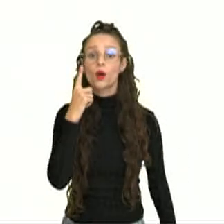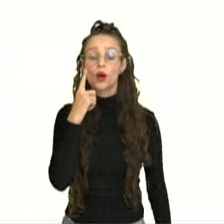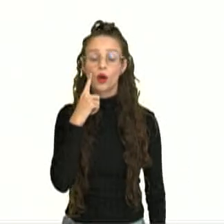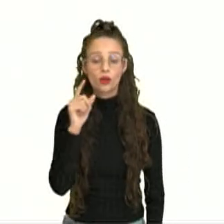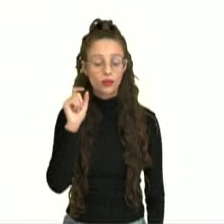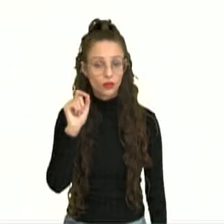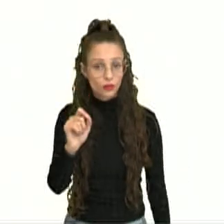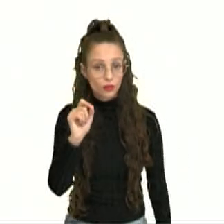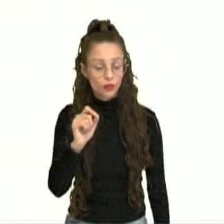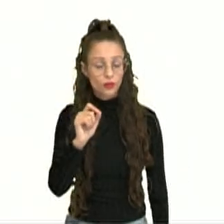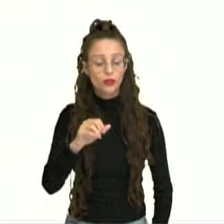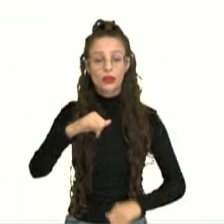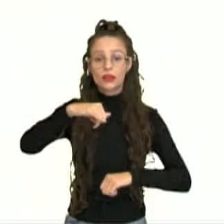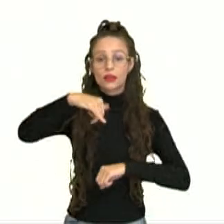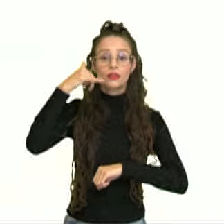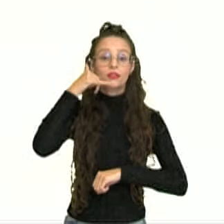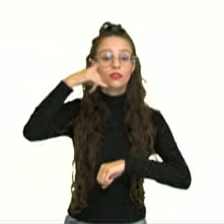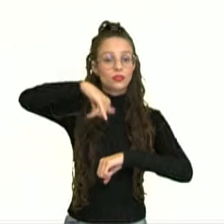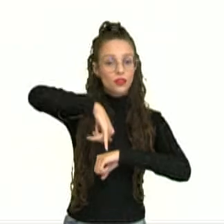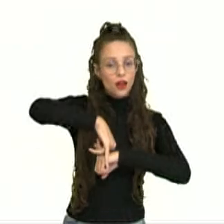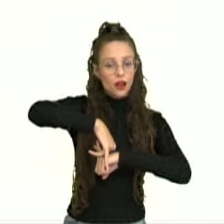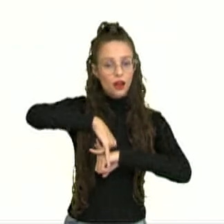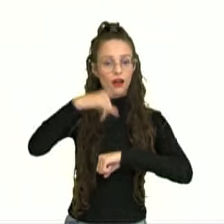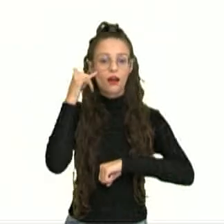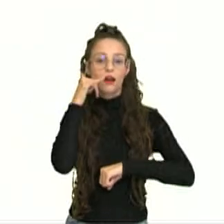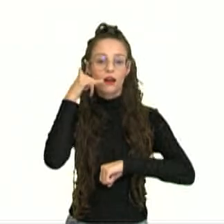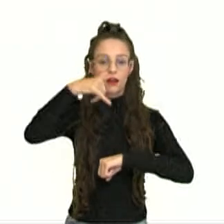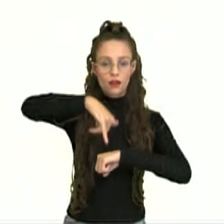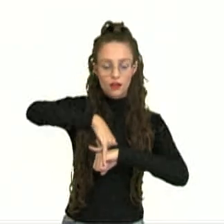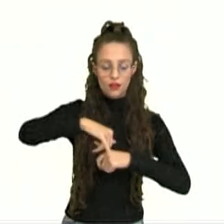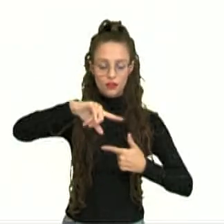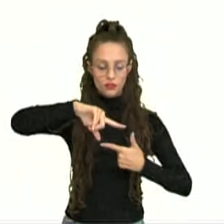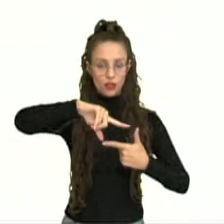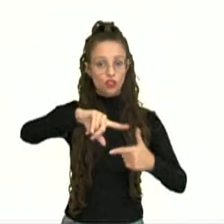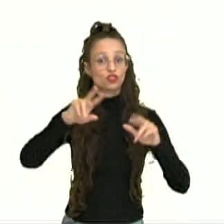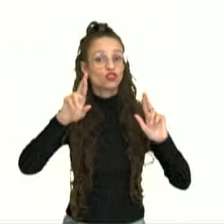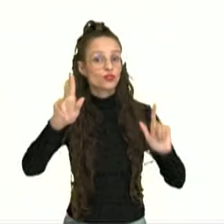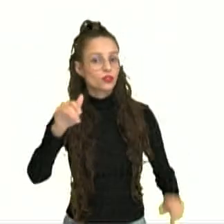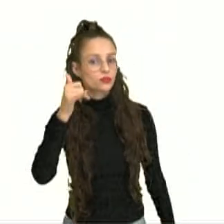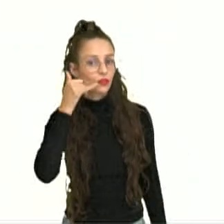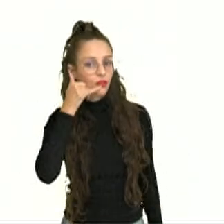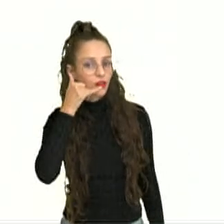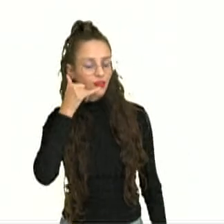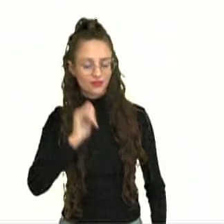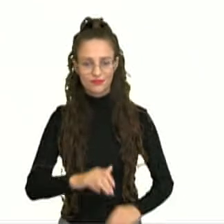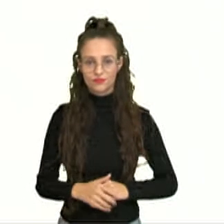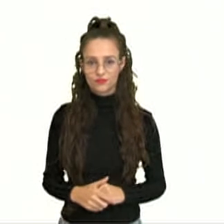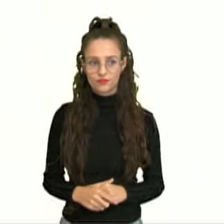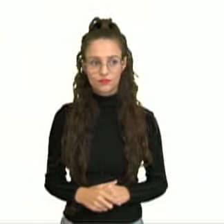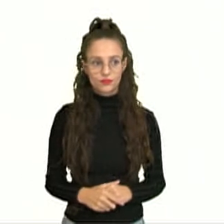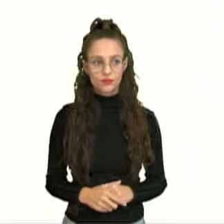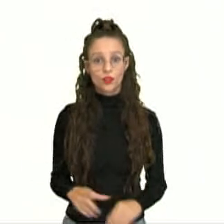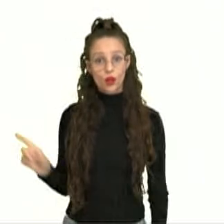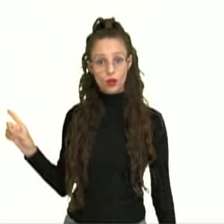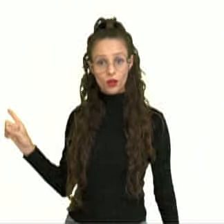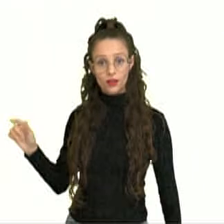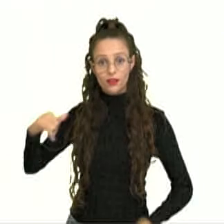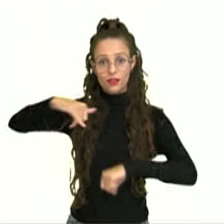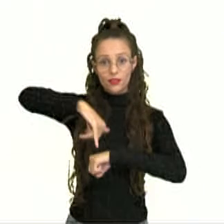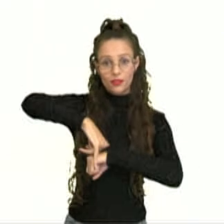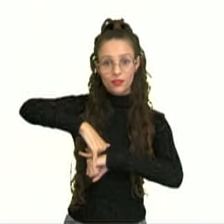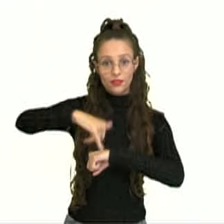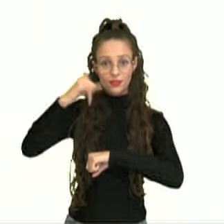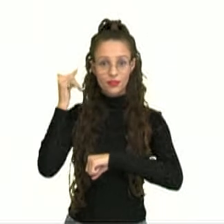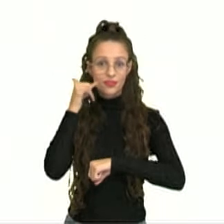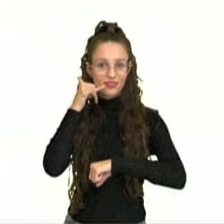telefonia convencional, né, é aquele diferente do celular. Então, pus até aqui ó, uma imagenzinha